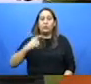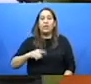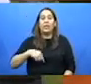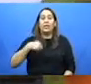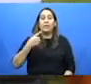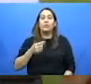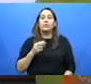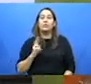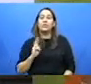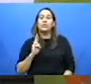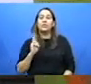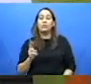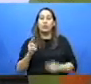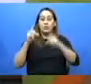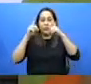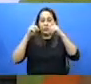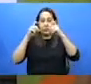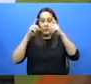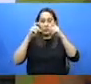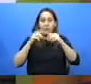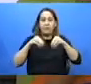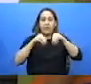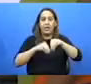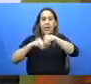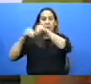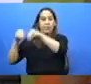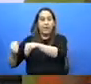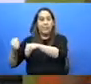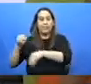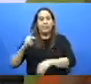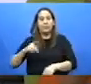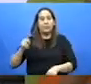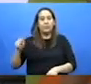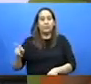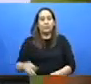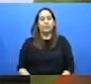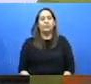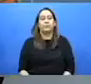respondido, manda para professora.